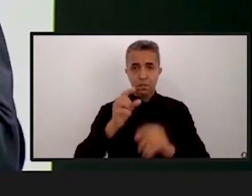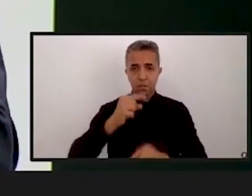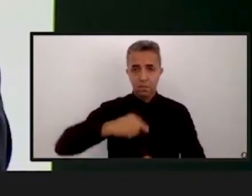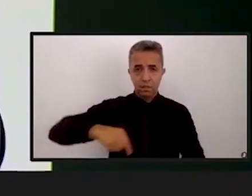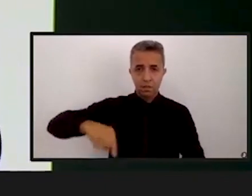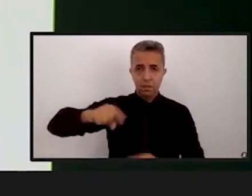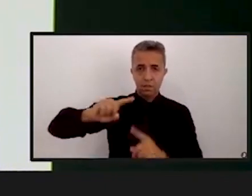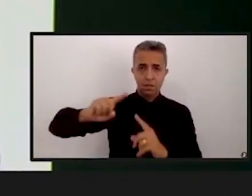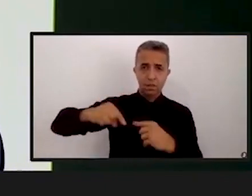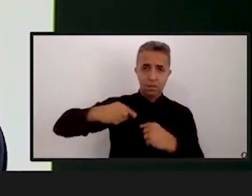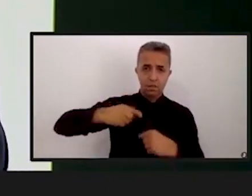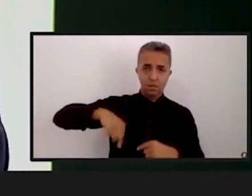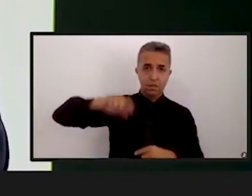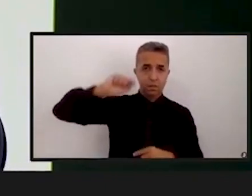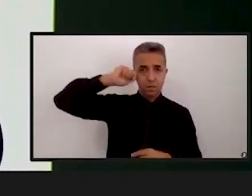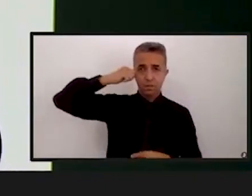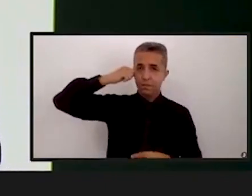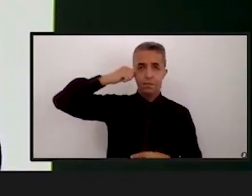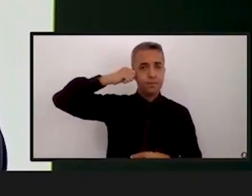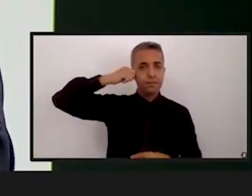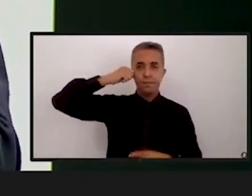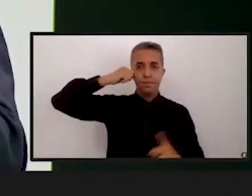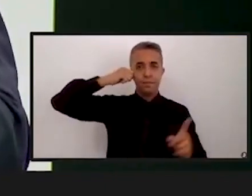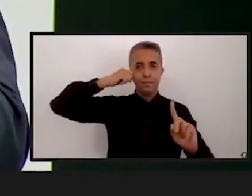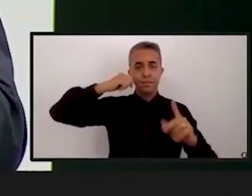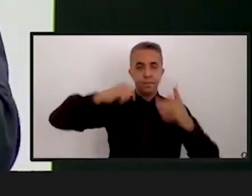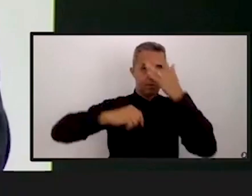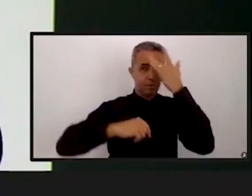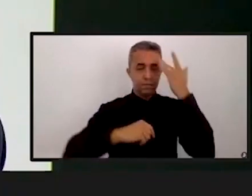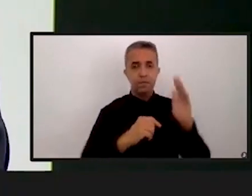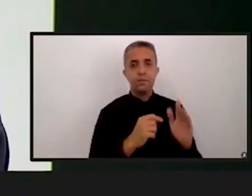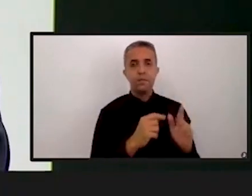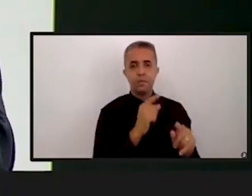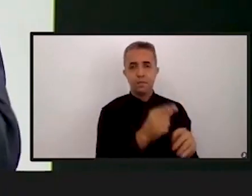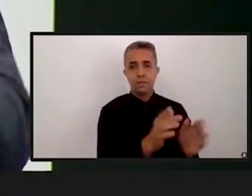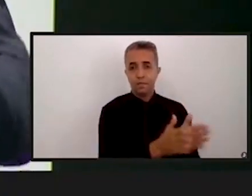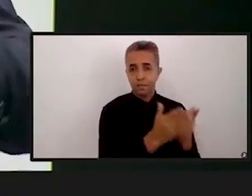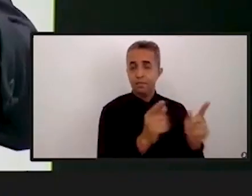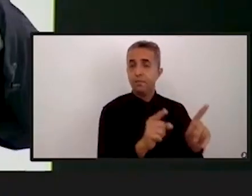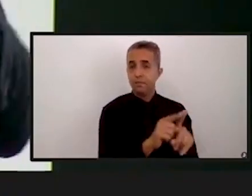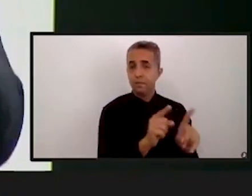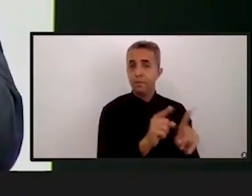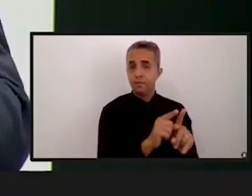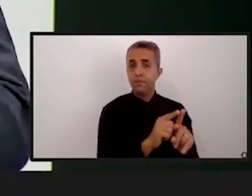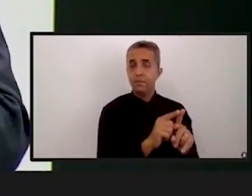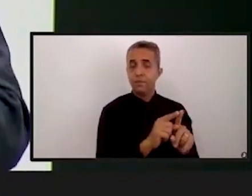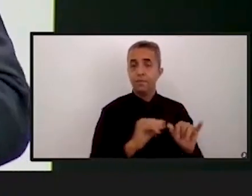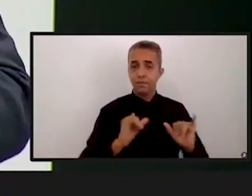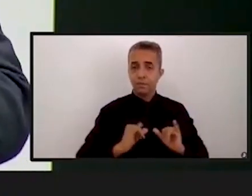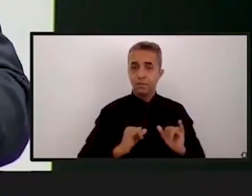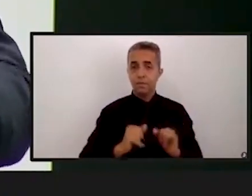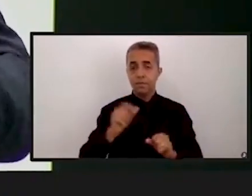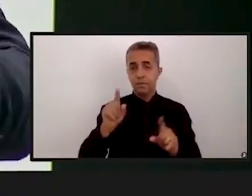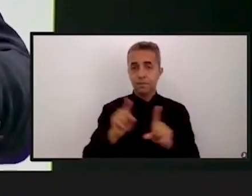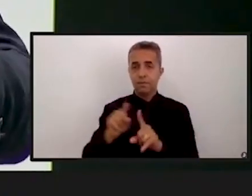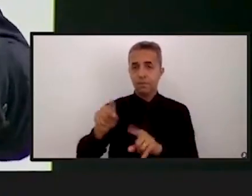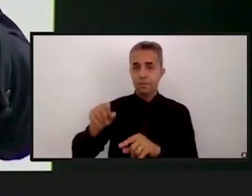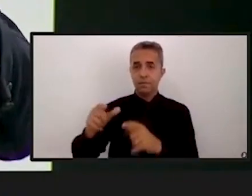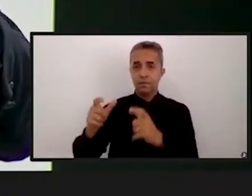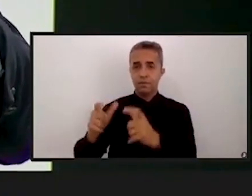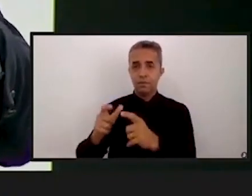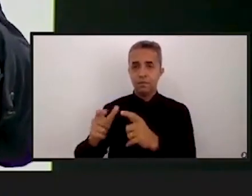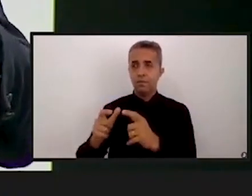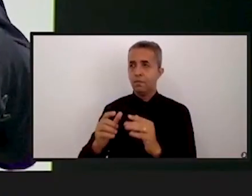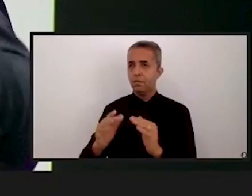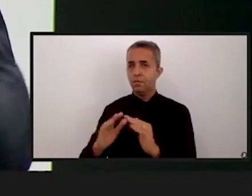nas pessoas pobres nas periferias mosquitos as mulheres né somente